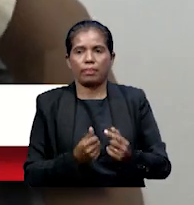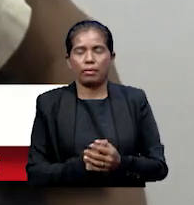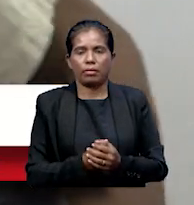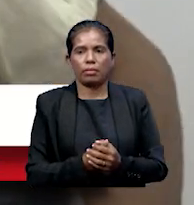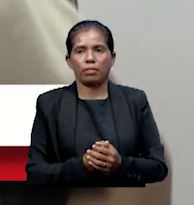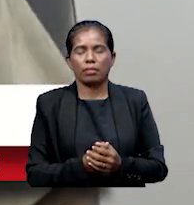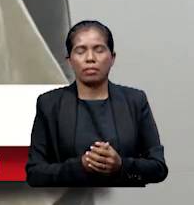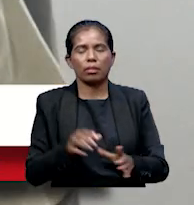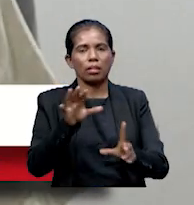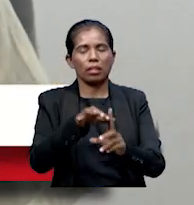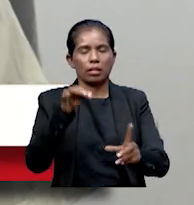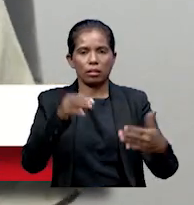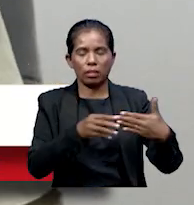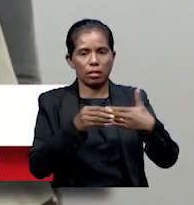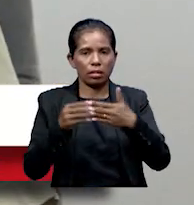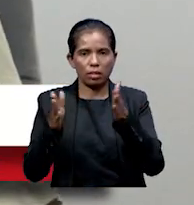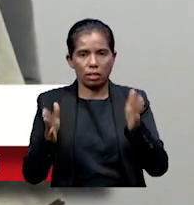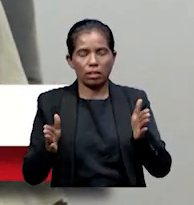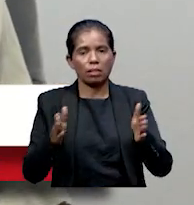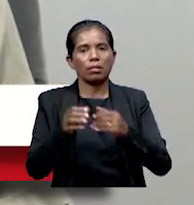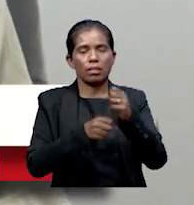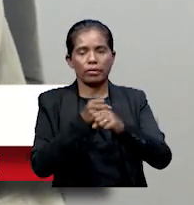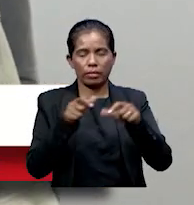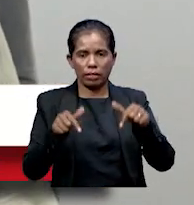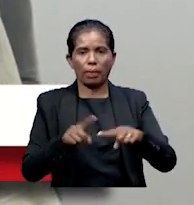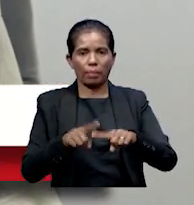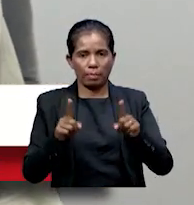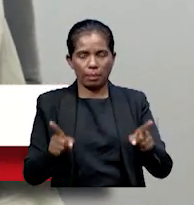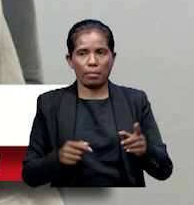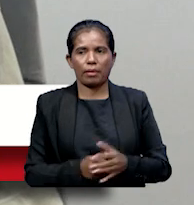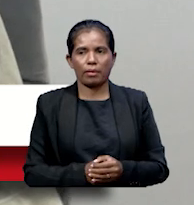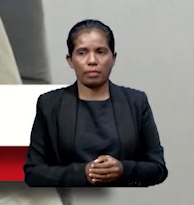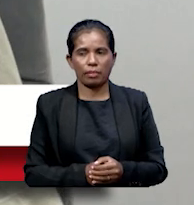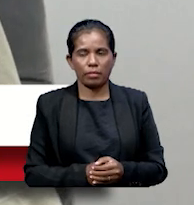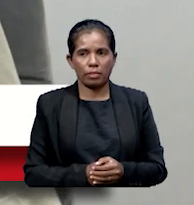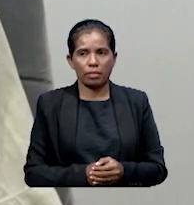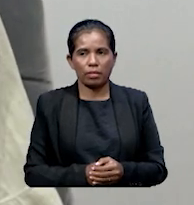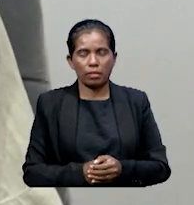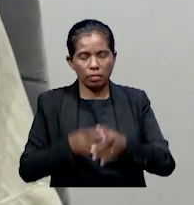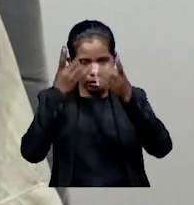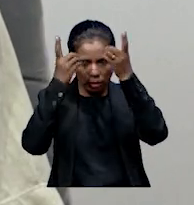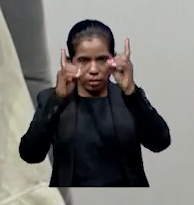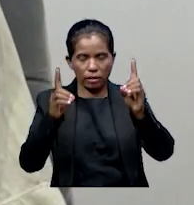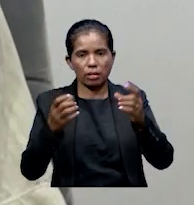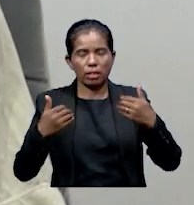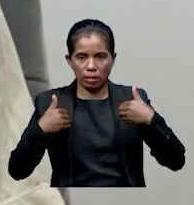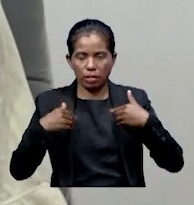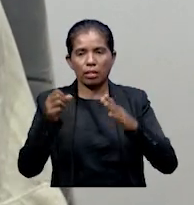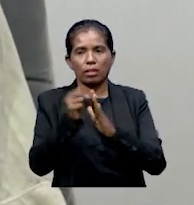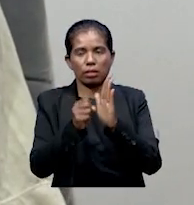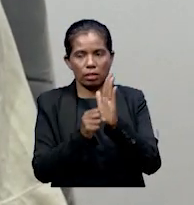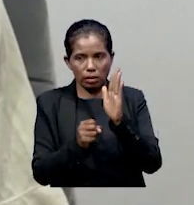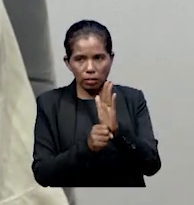eleição liderança nia tinan nene. Abe mecanismo ne definiru na. Iha estatuto e depois